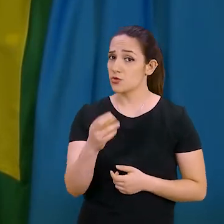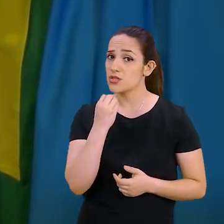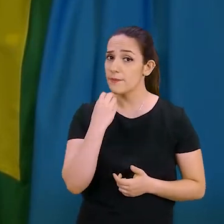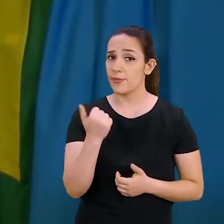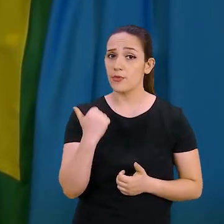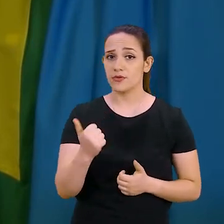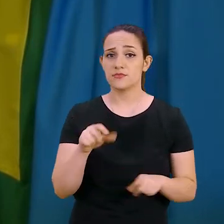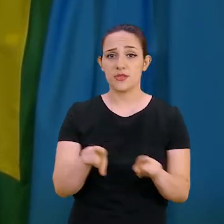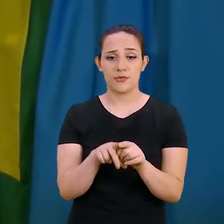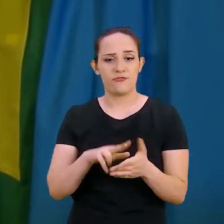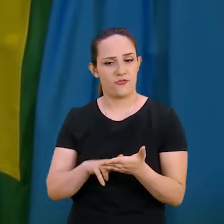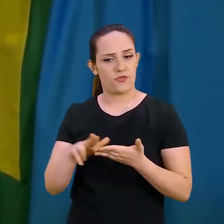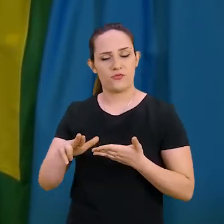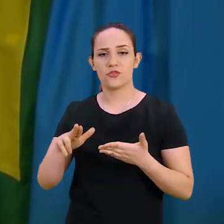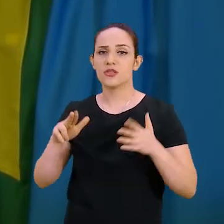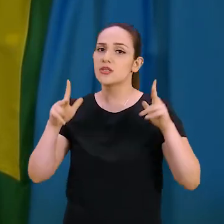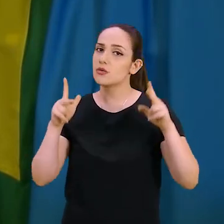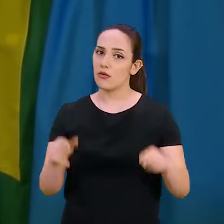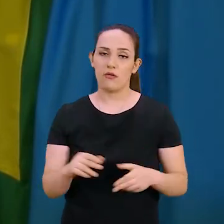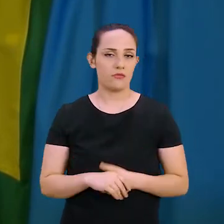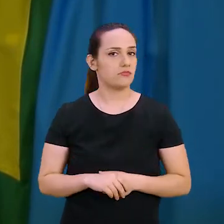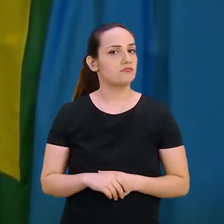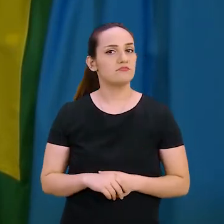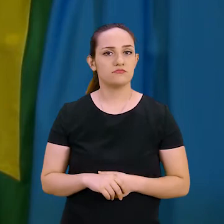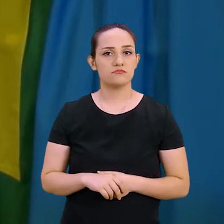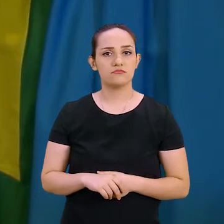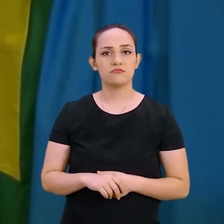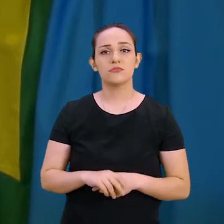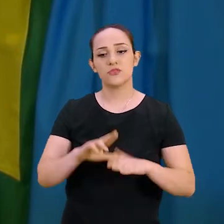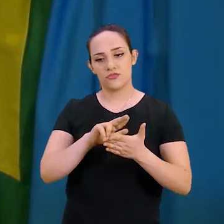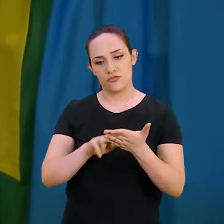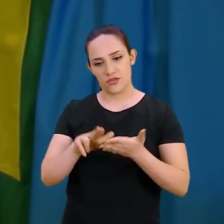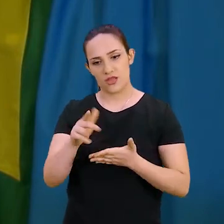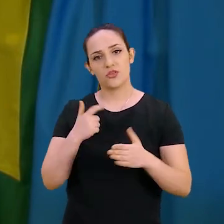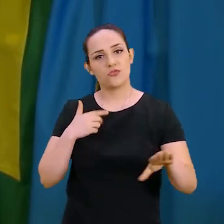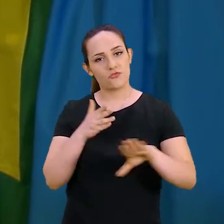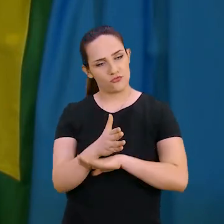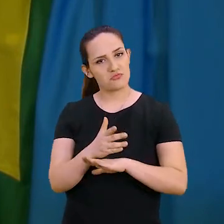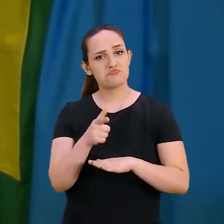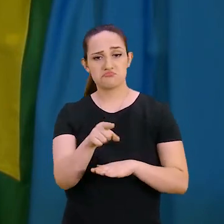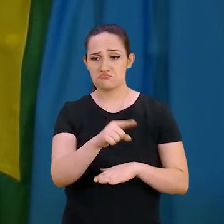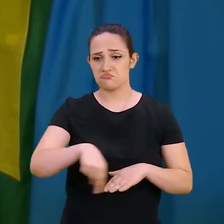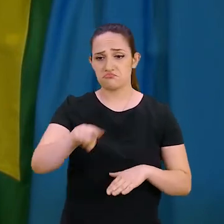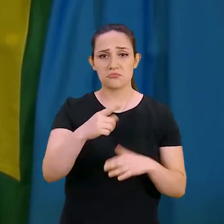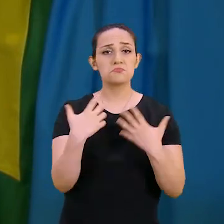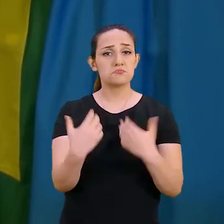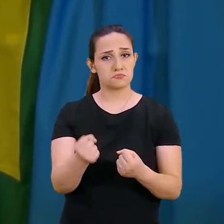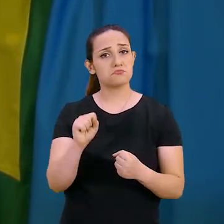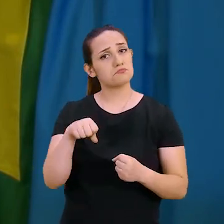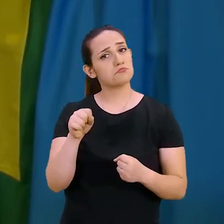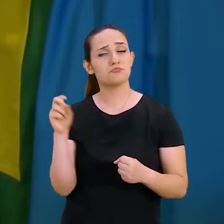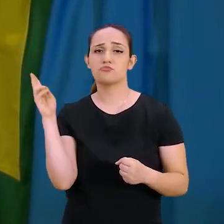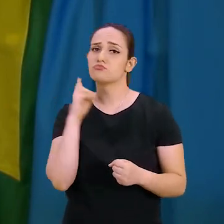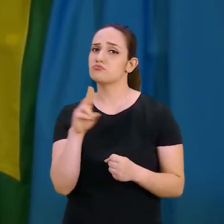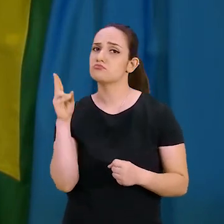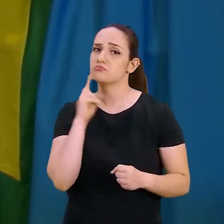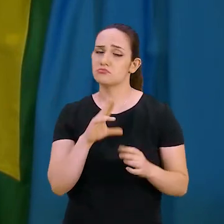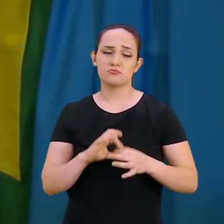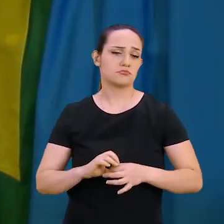o retorno tem sido muito bom, as universidades da mesma forma, as universidades que visitamos também nos